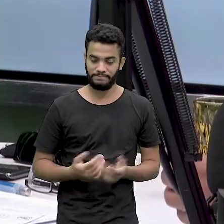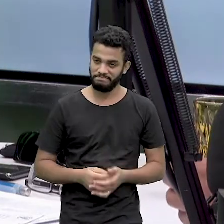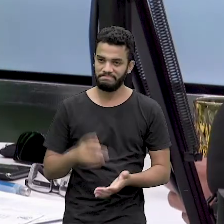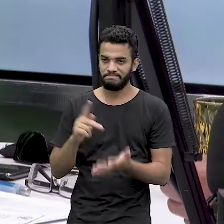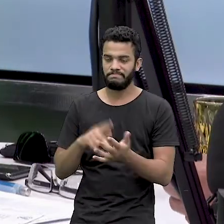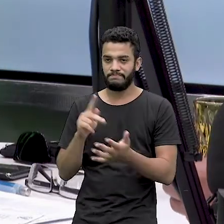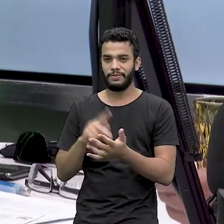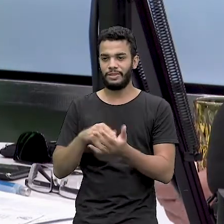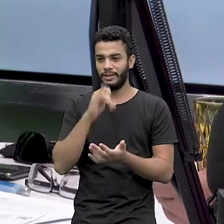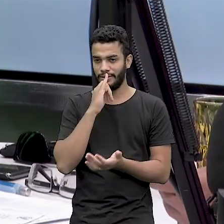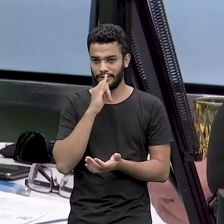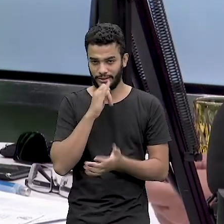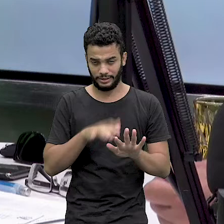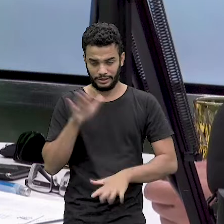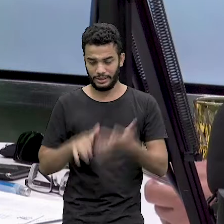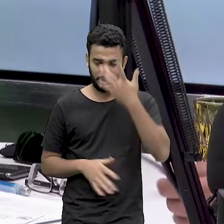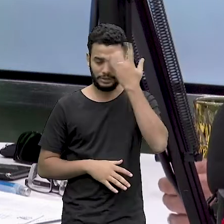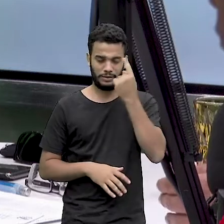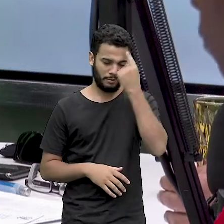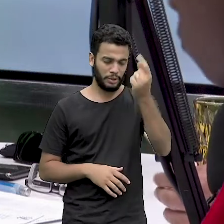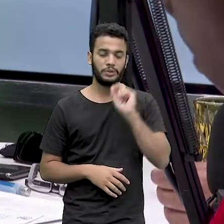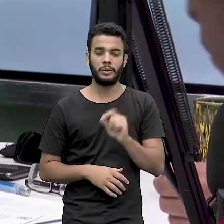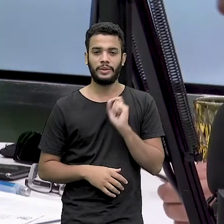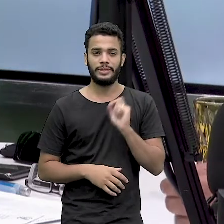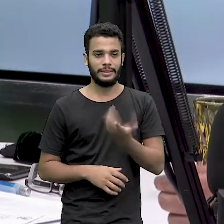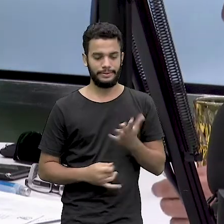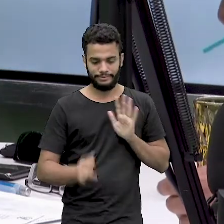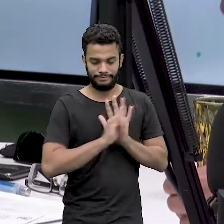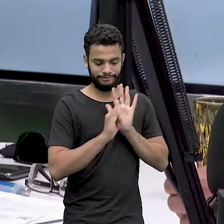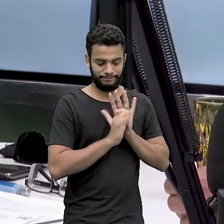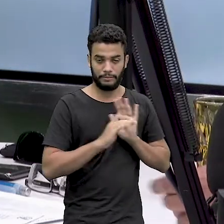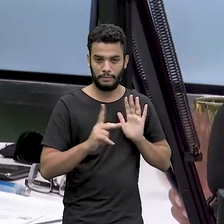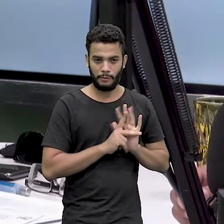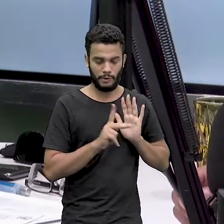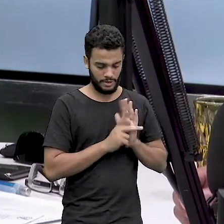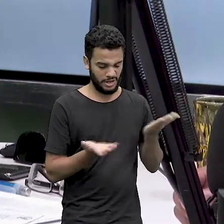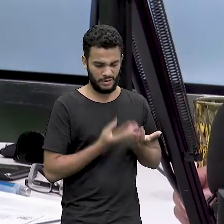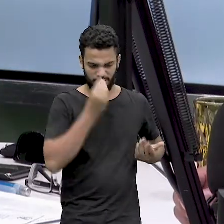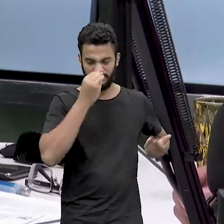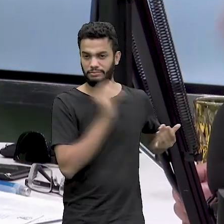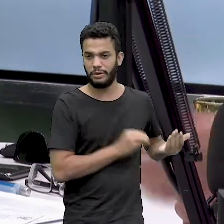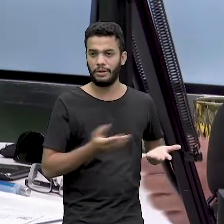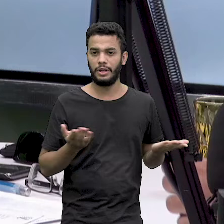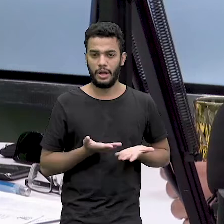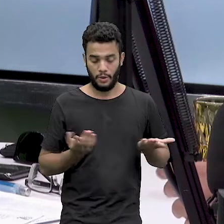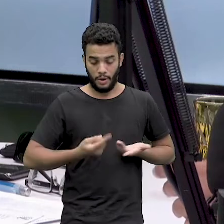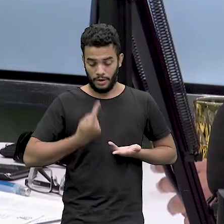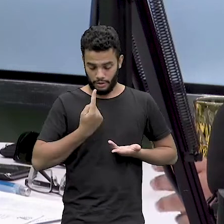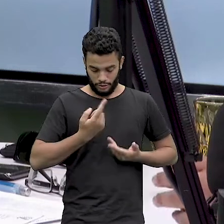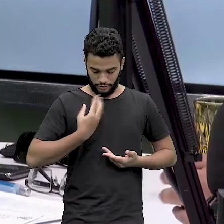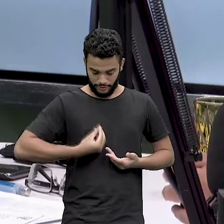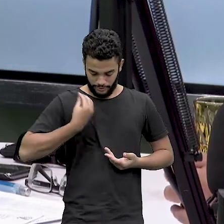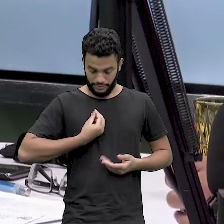valores e passam a ser produtos, né? Eu tenho várias pessoas que são, vamos colocar